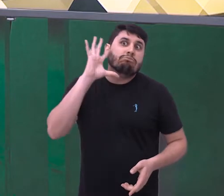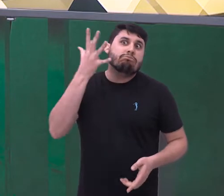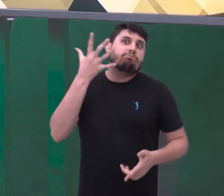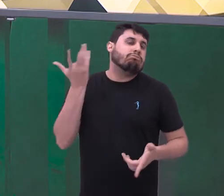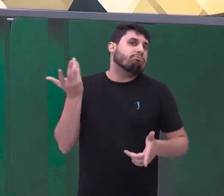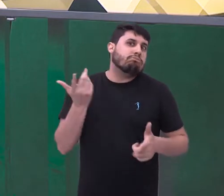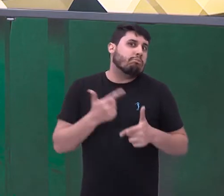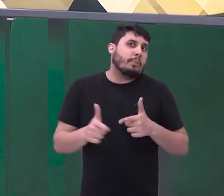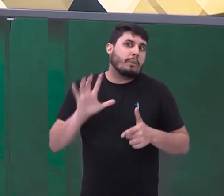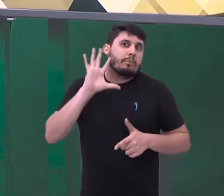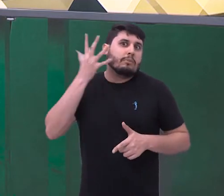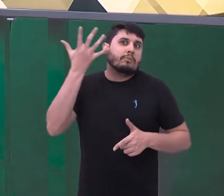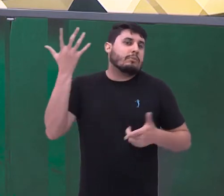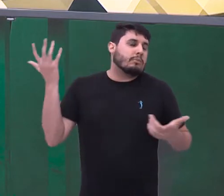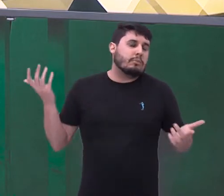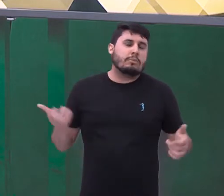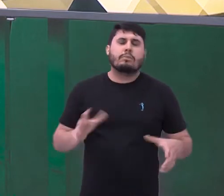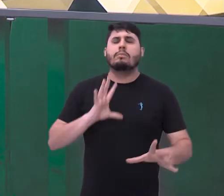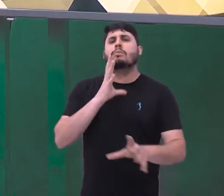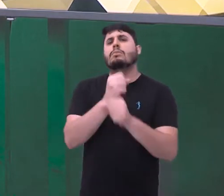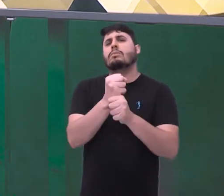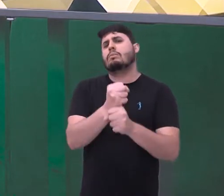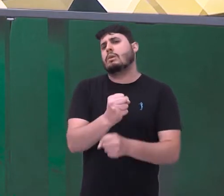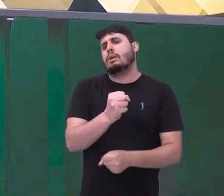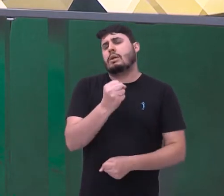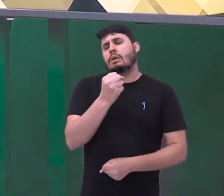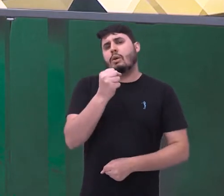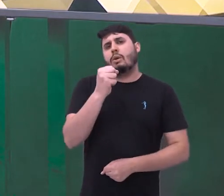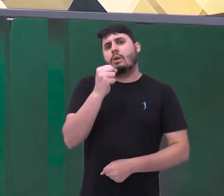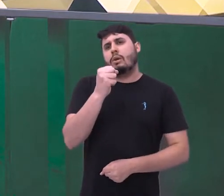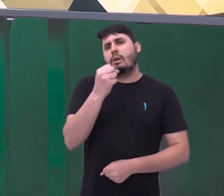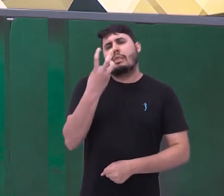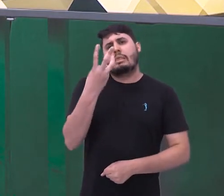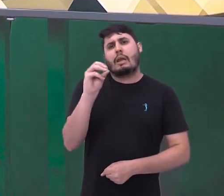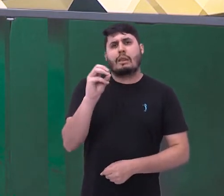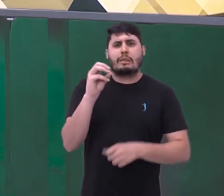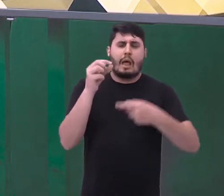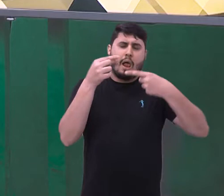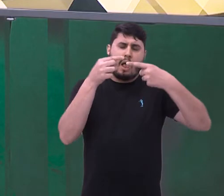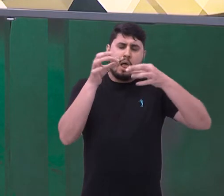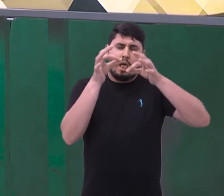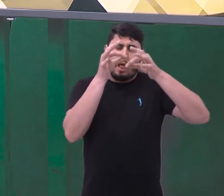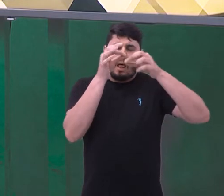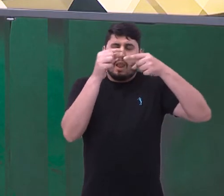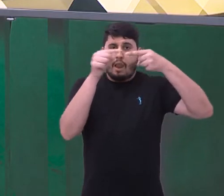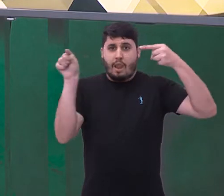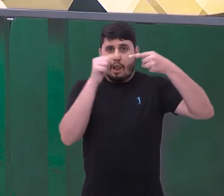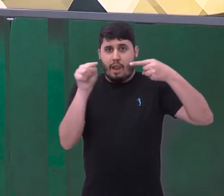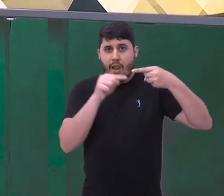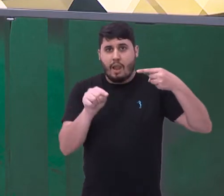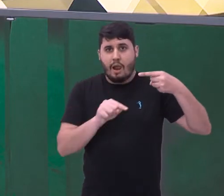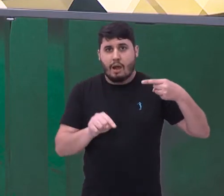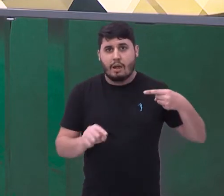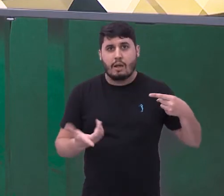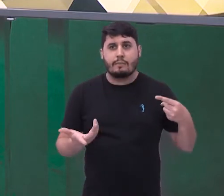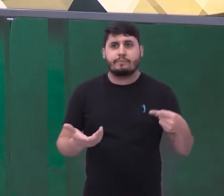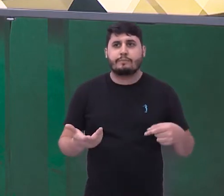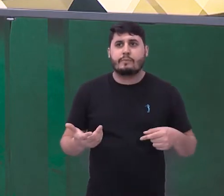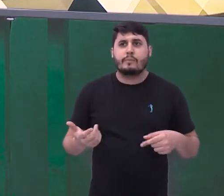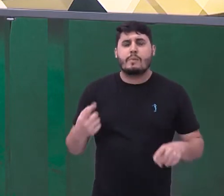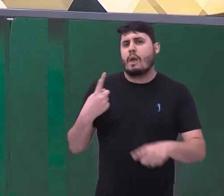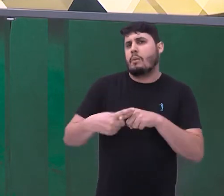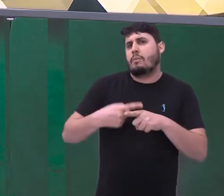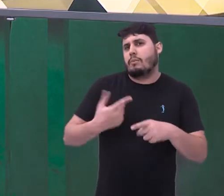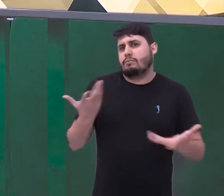dentro das 8 a 30 linhas, que ninguém vai fazer 8. Eu nem quero falar em 8. Eu quero